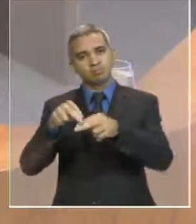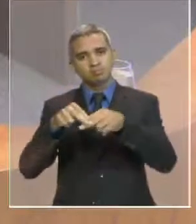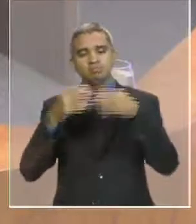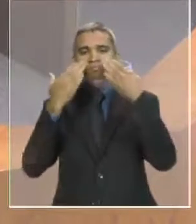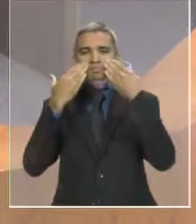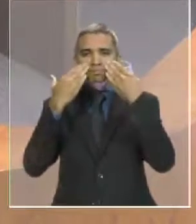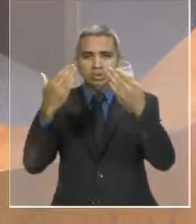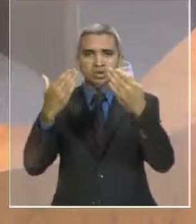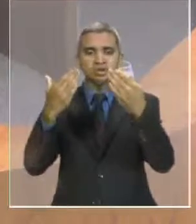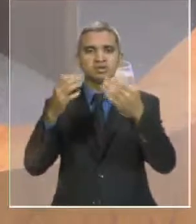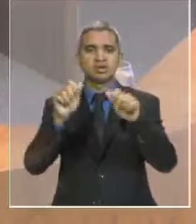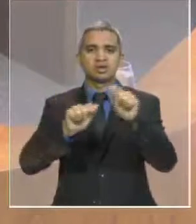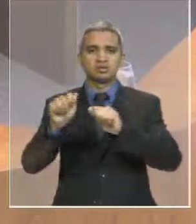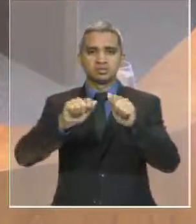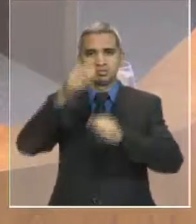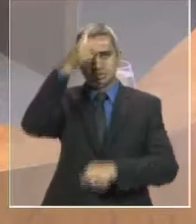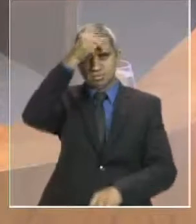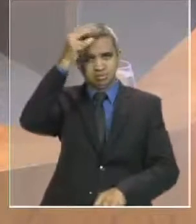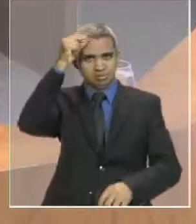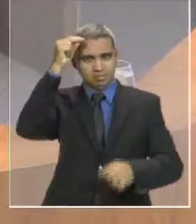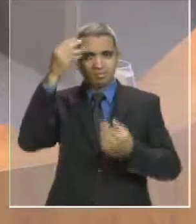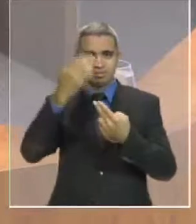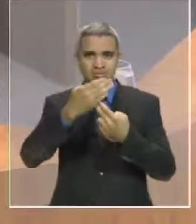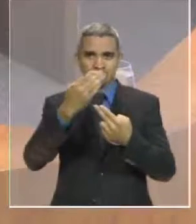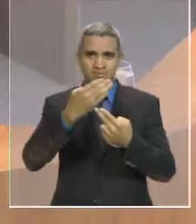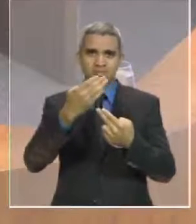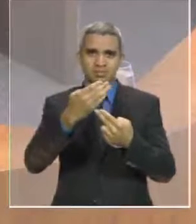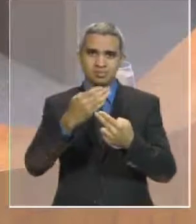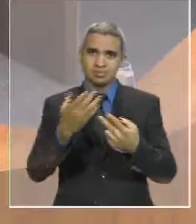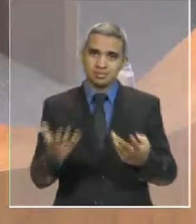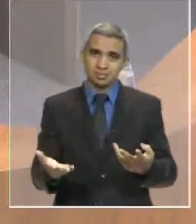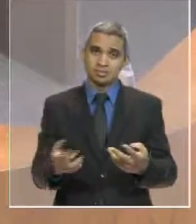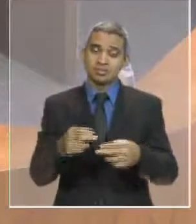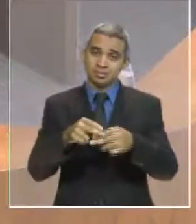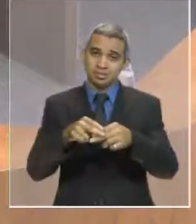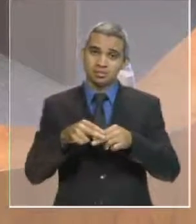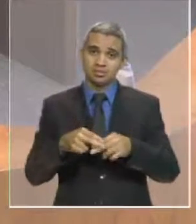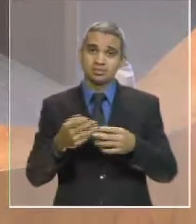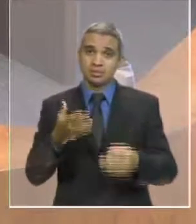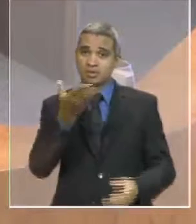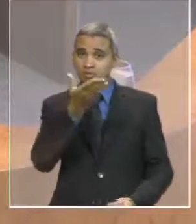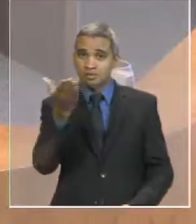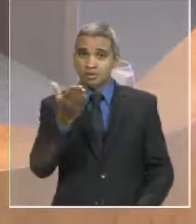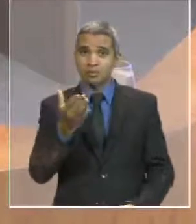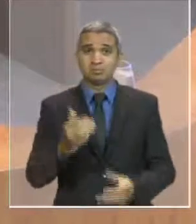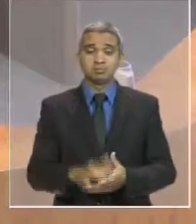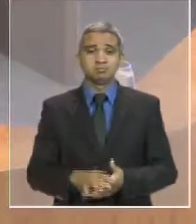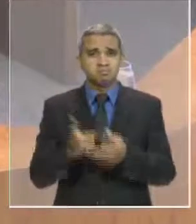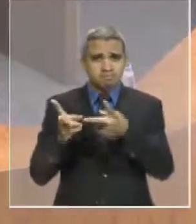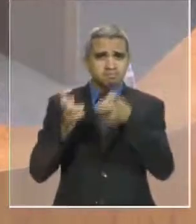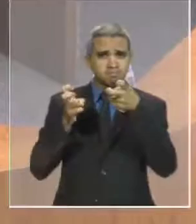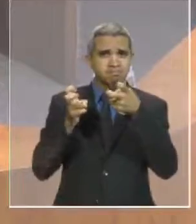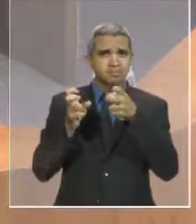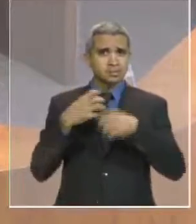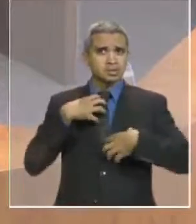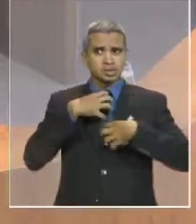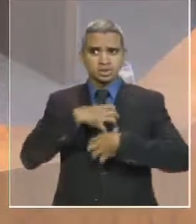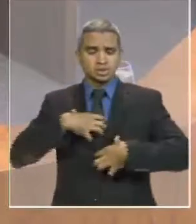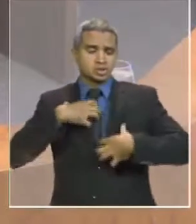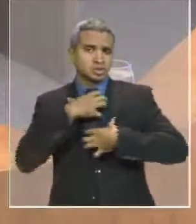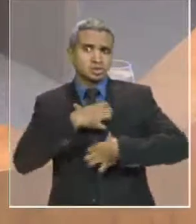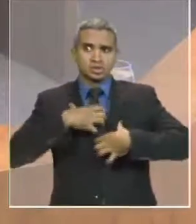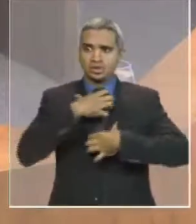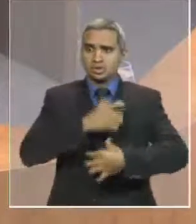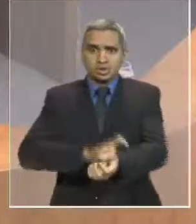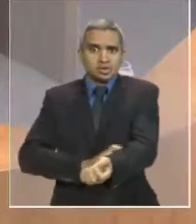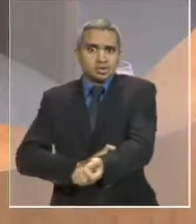municipal. E aí, senhoras e senhores, realmente isso é desesperador para quem não quer ver isso